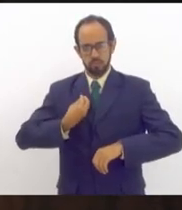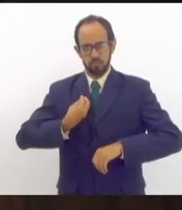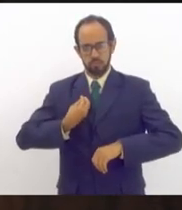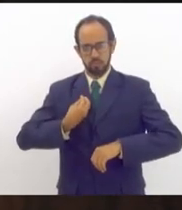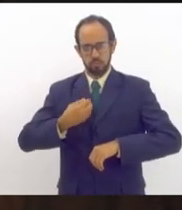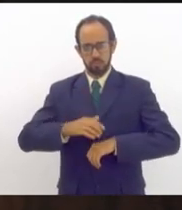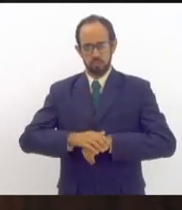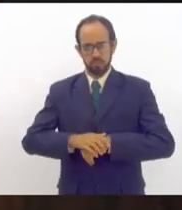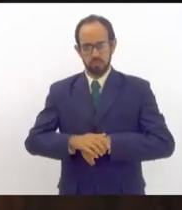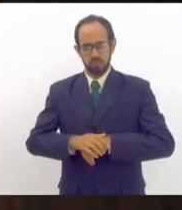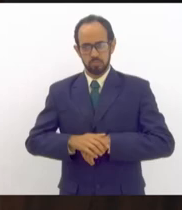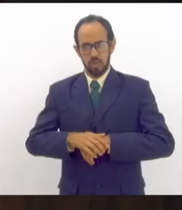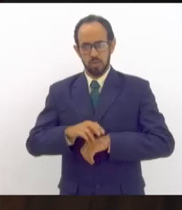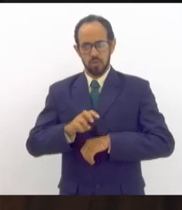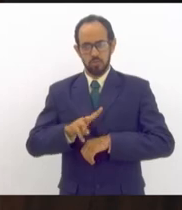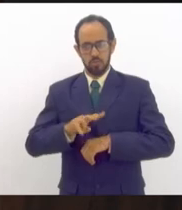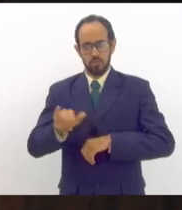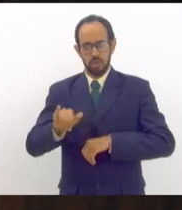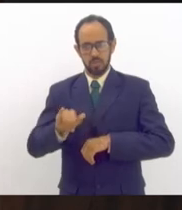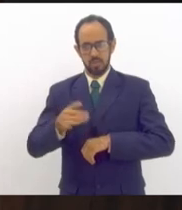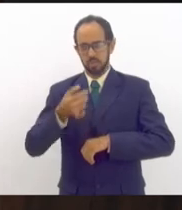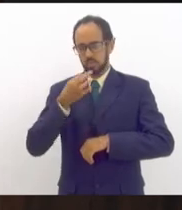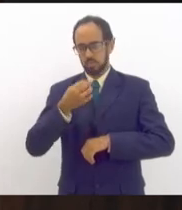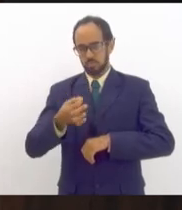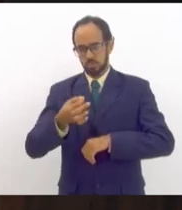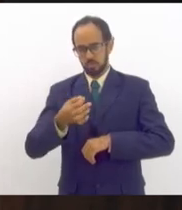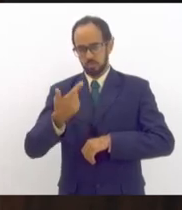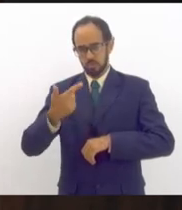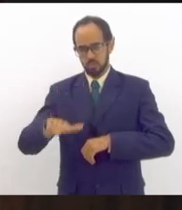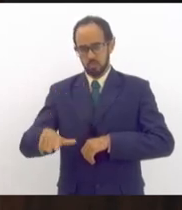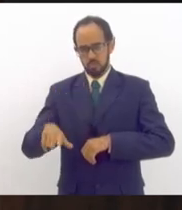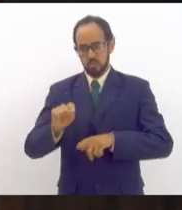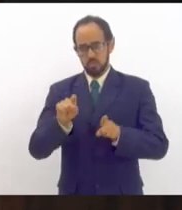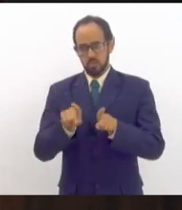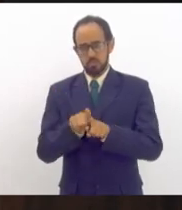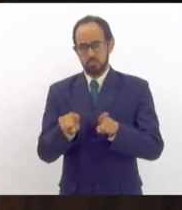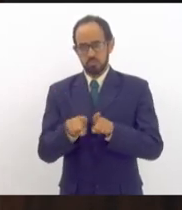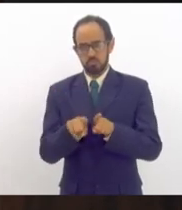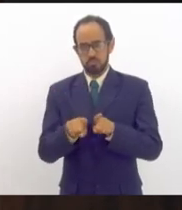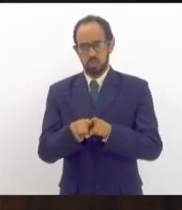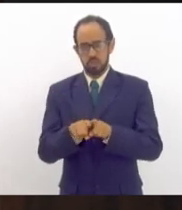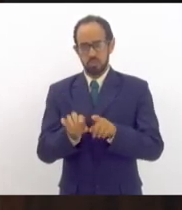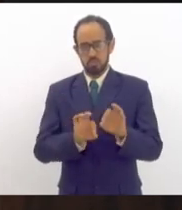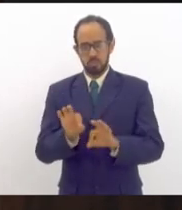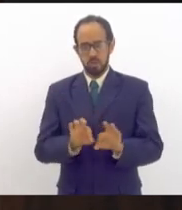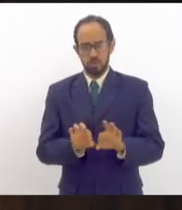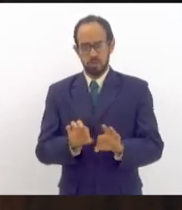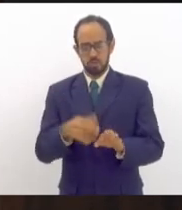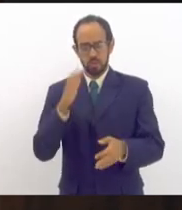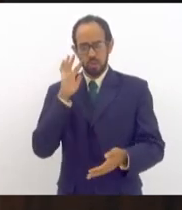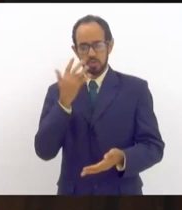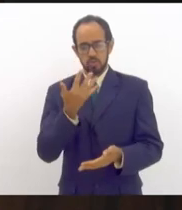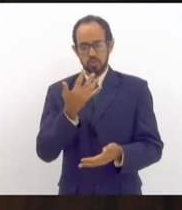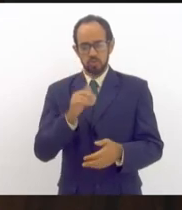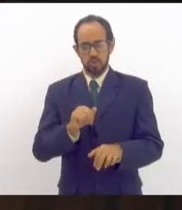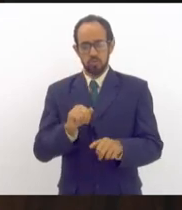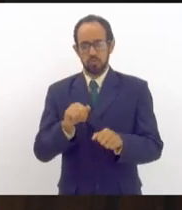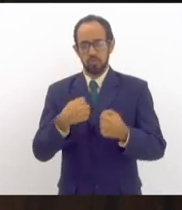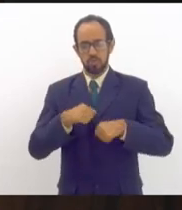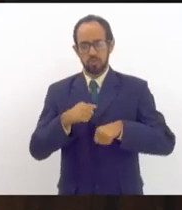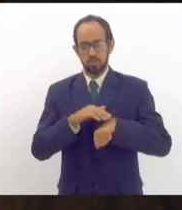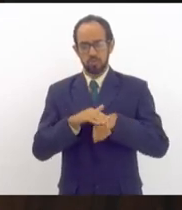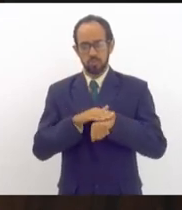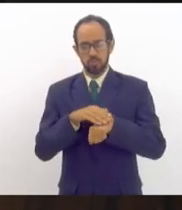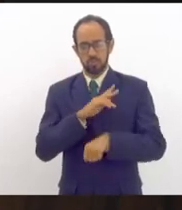vão ser indicadas E aí as próximas só por projetos de resolução E aí é preciso conversar com o presidente